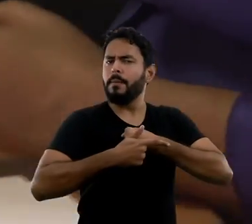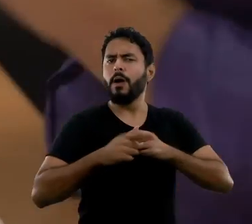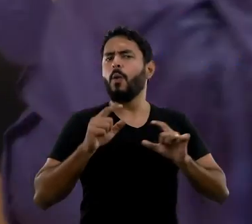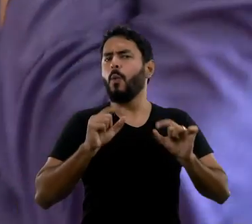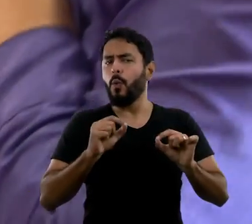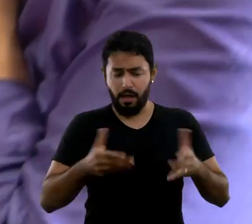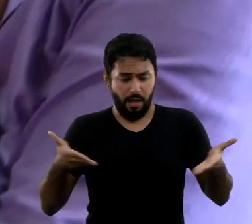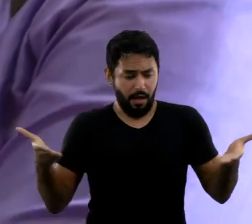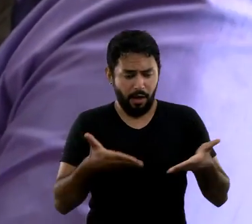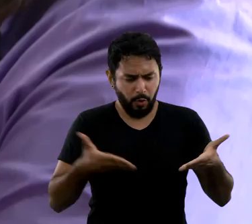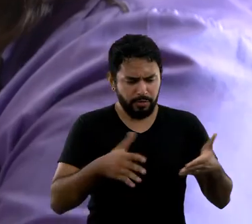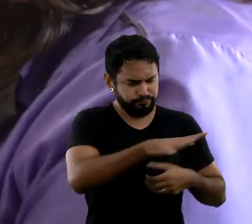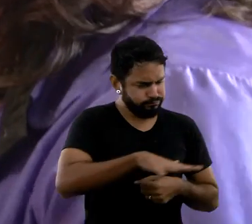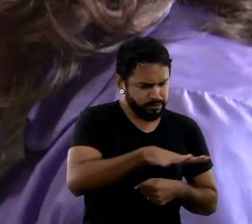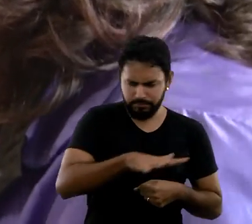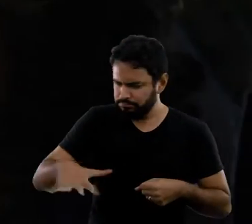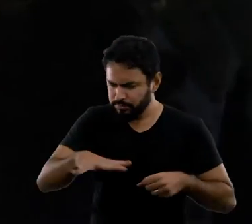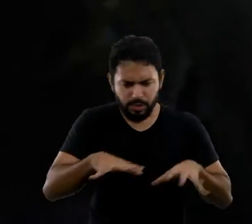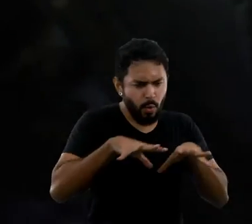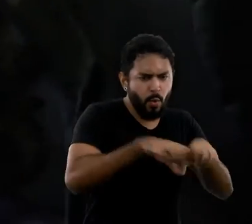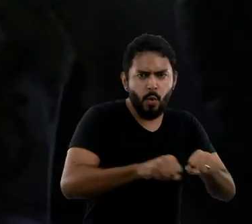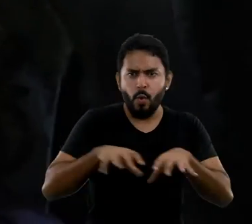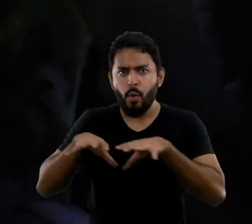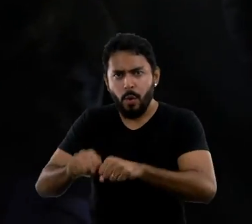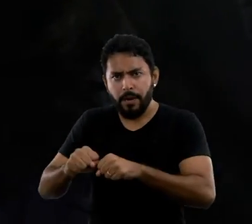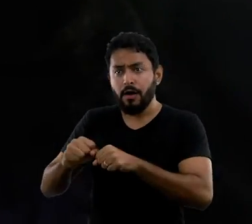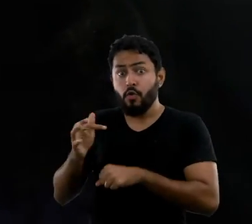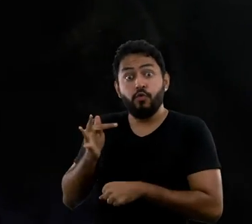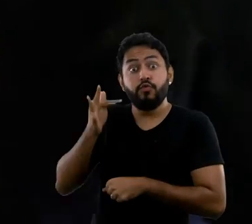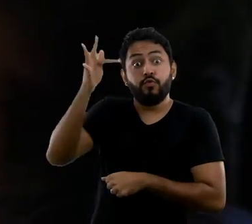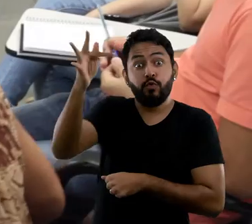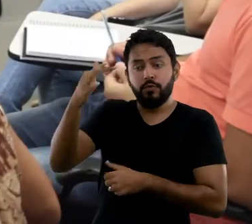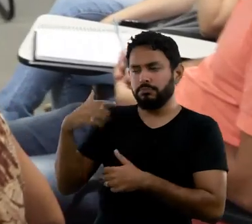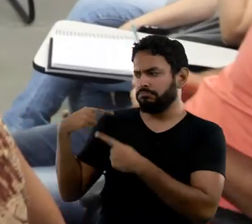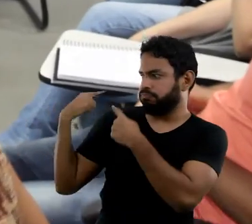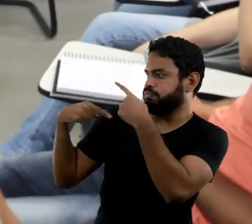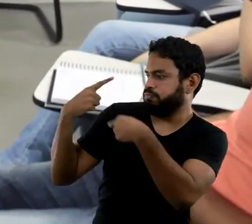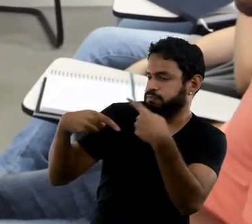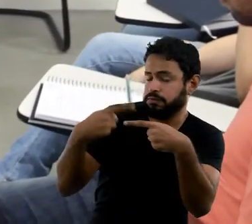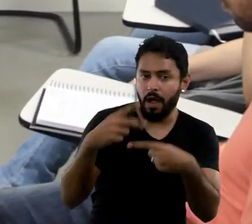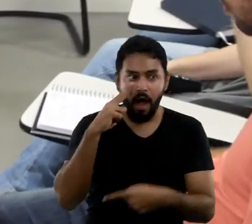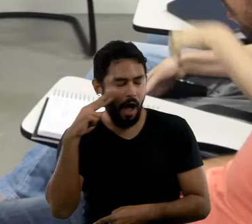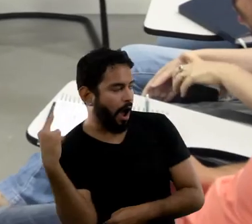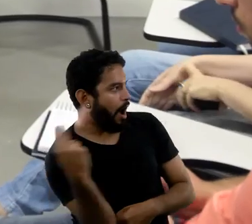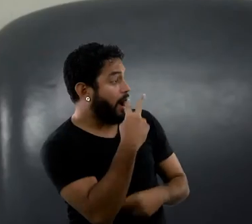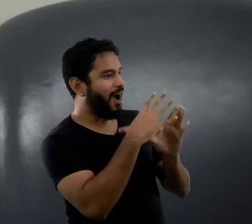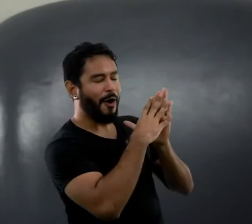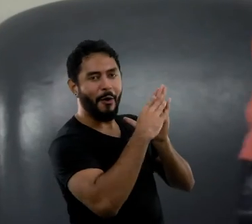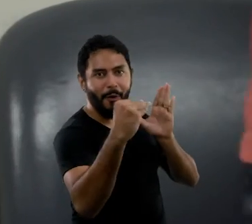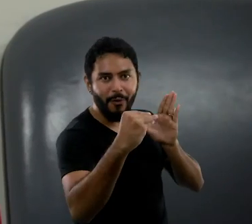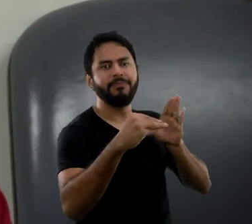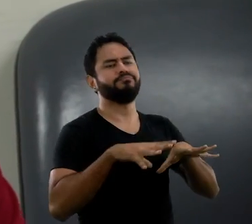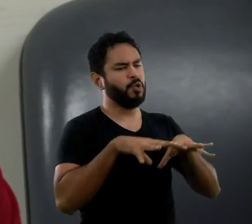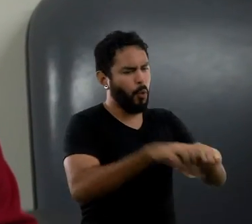gerações, ocupar determinados espaços para que as próximas gerações possam se espelhar e continuar seguindo na